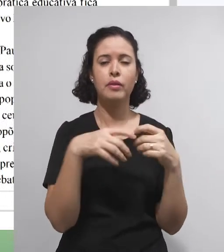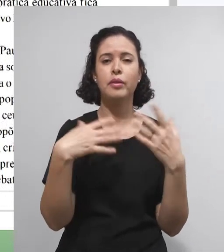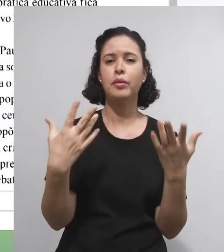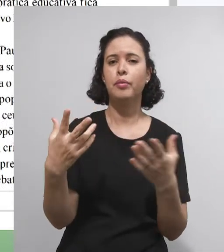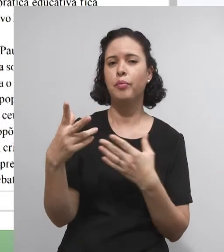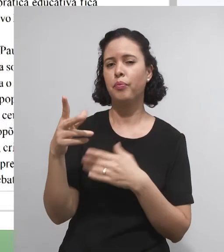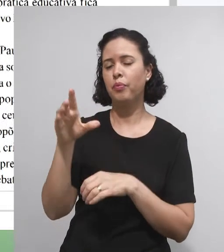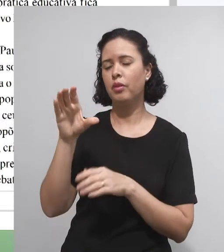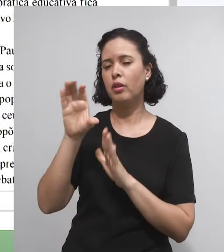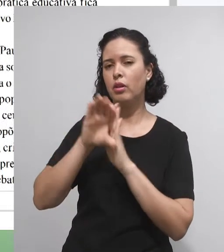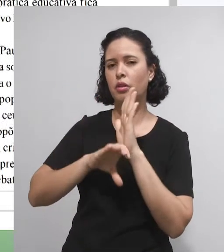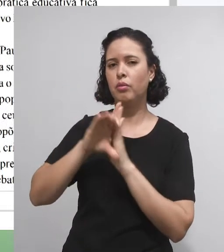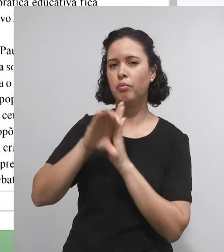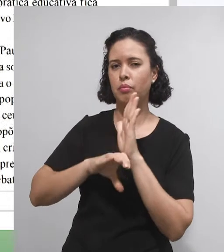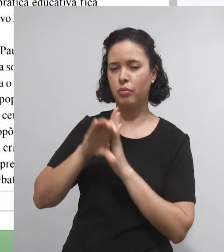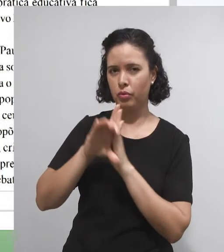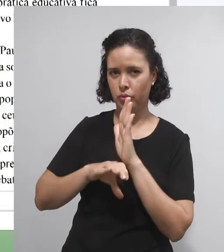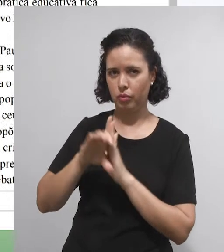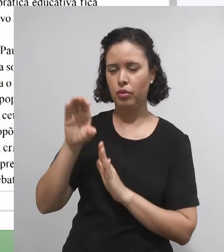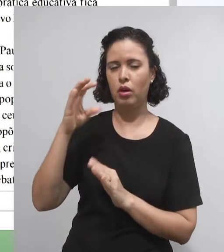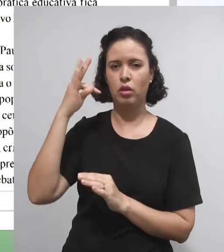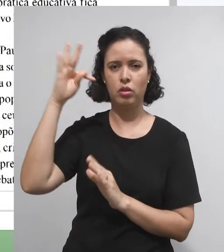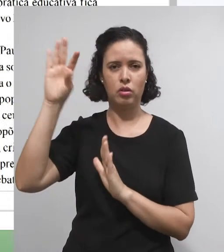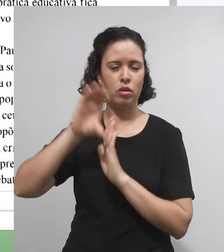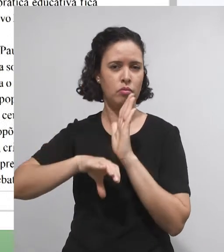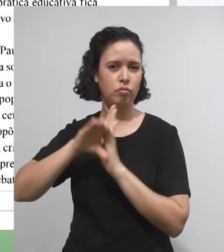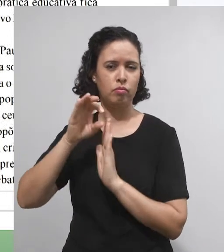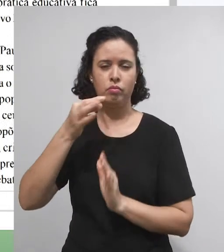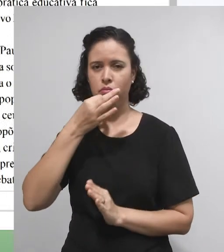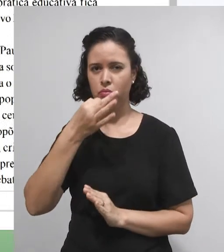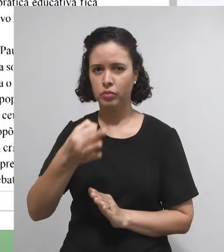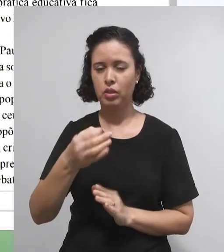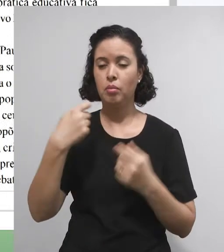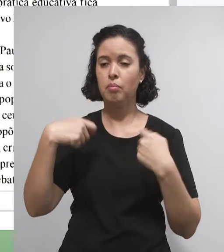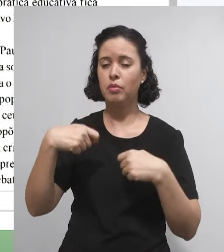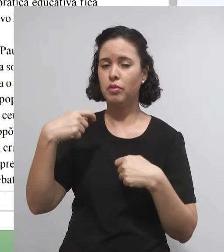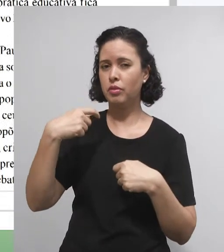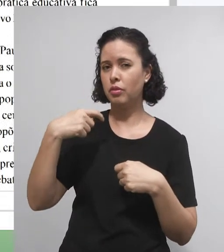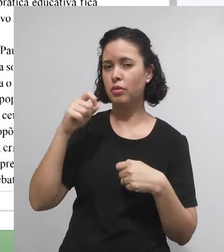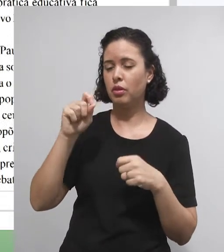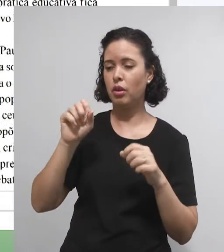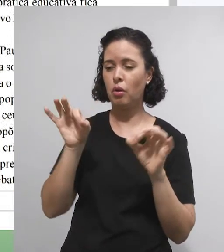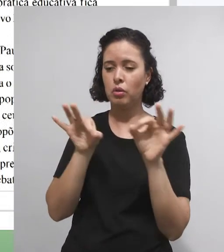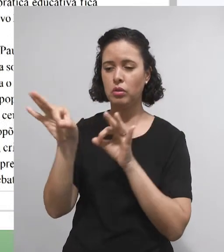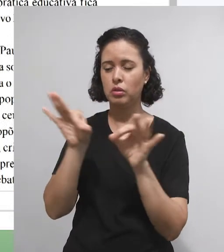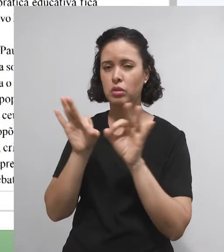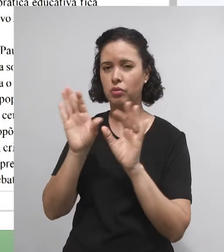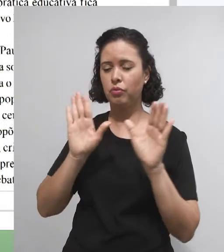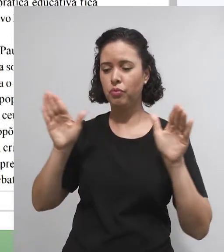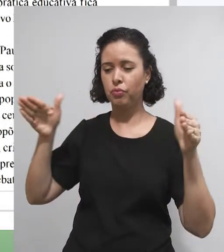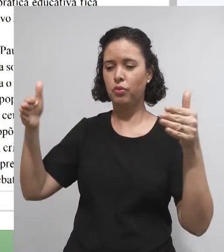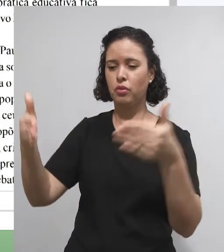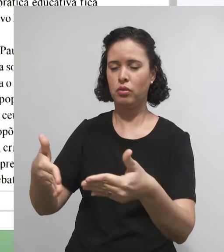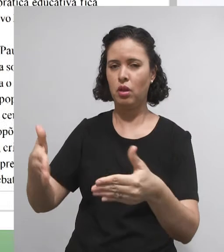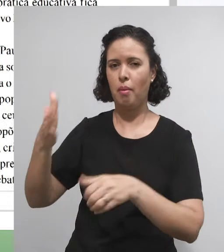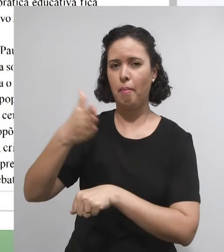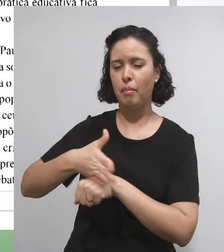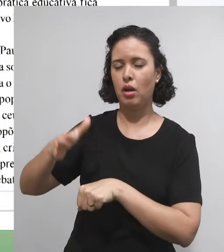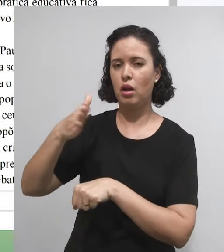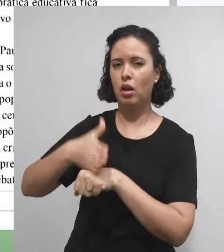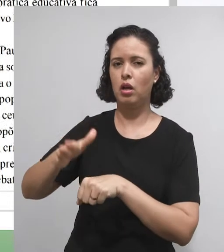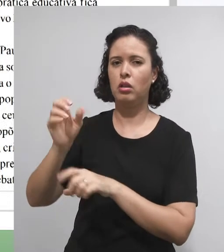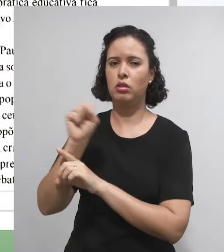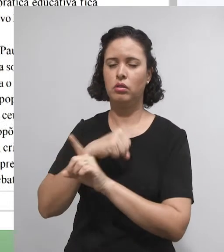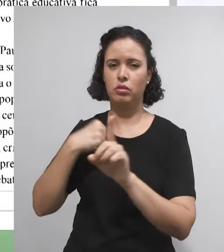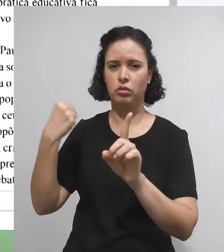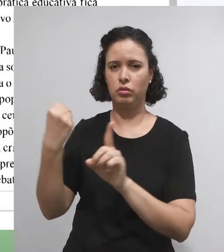teoria crítica do currículo, tem que haver uma organização social voltada para a prática social